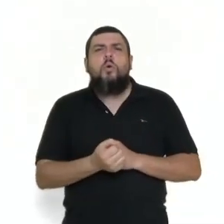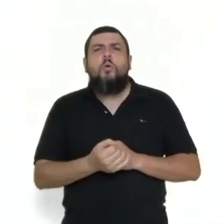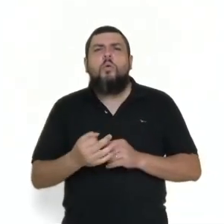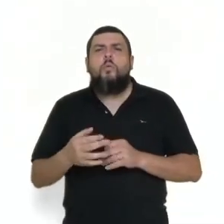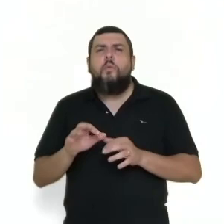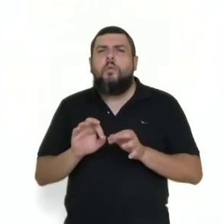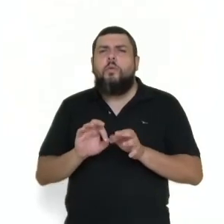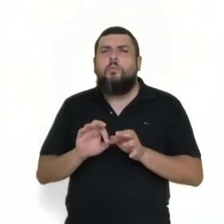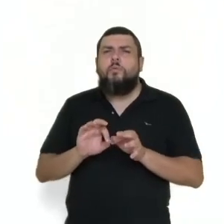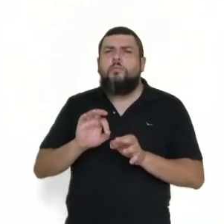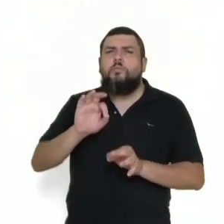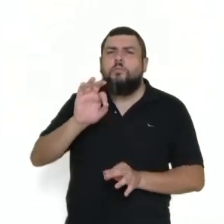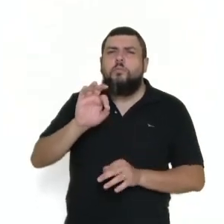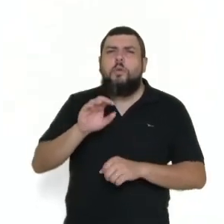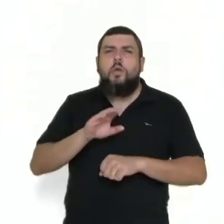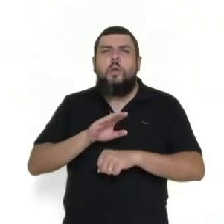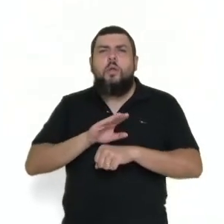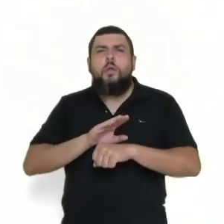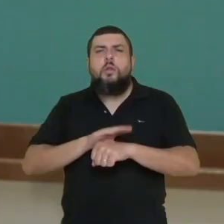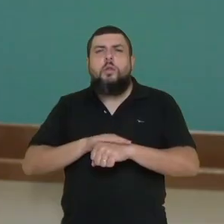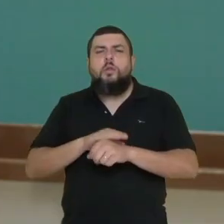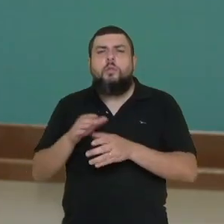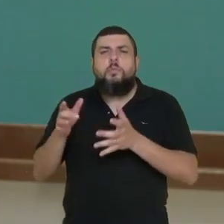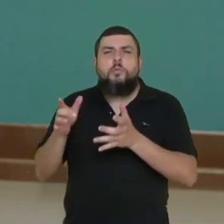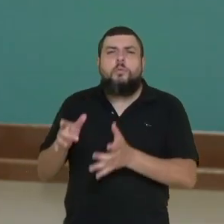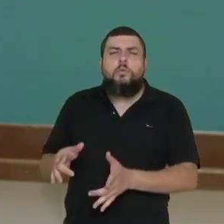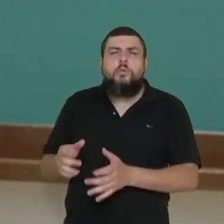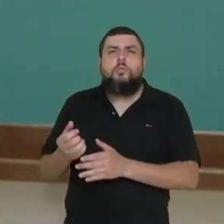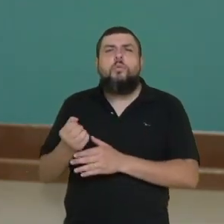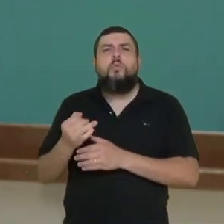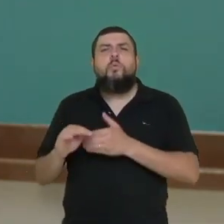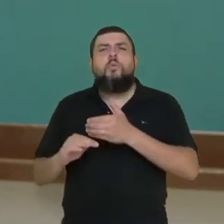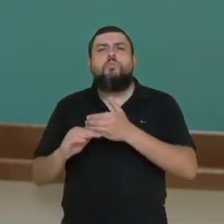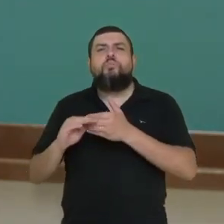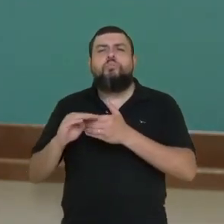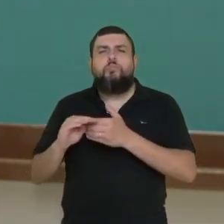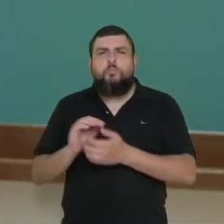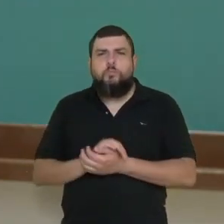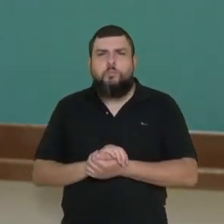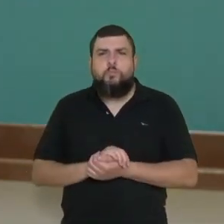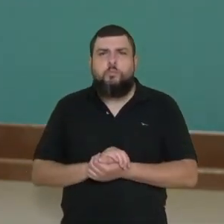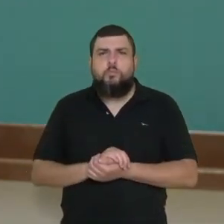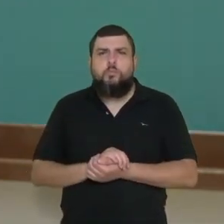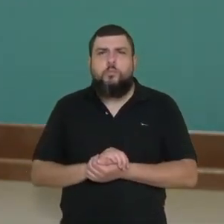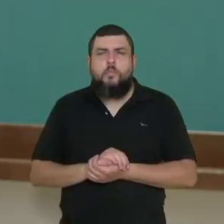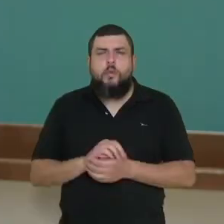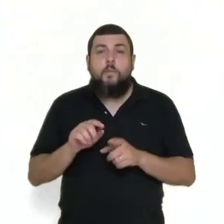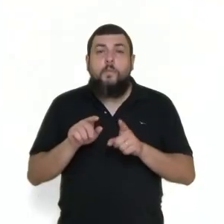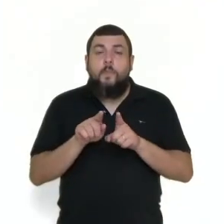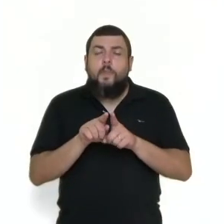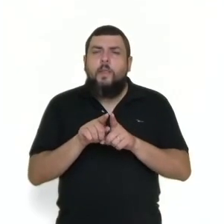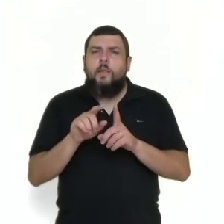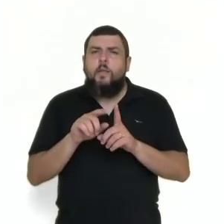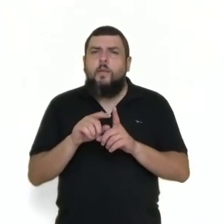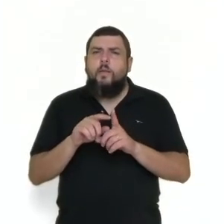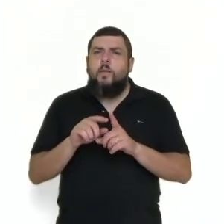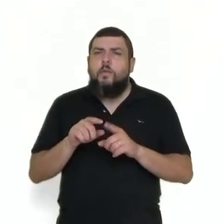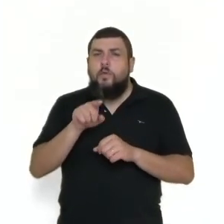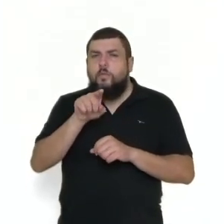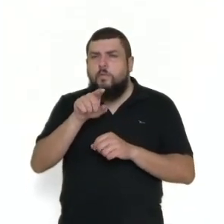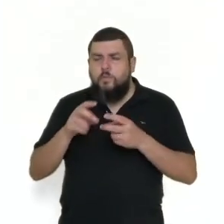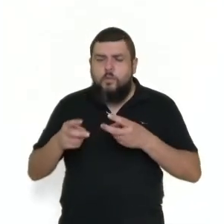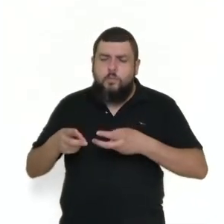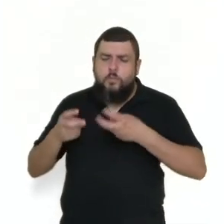precipitação durante o período de exposição? Tá? Isso é importante também. A partir do índice pluviométrico que você